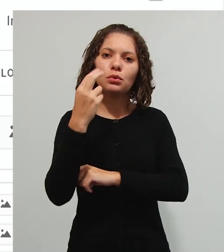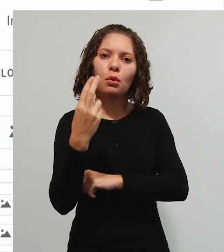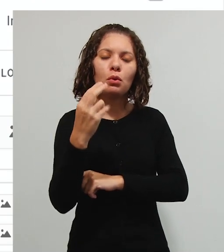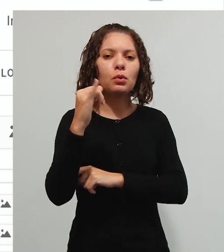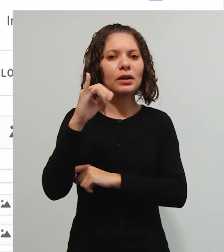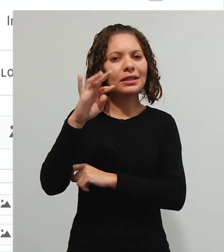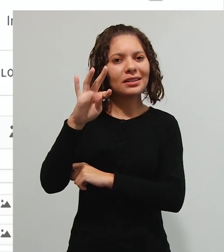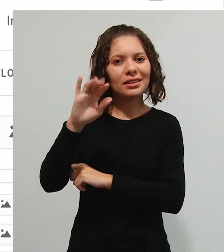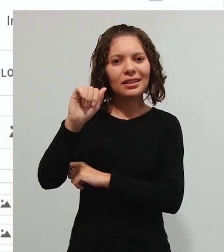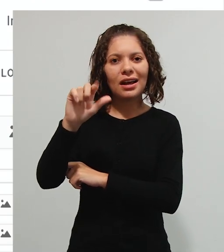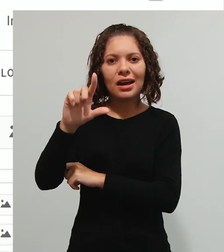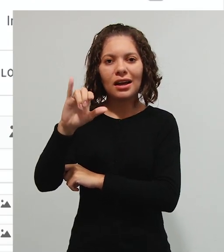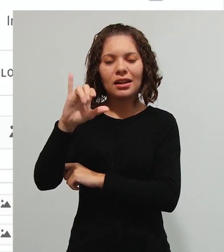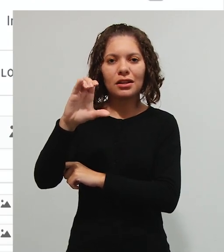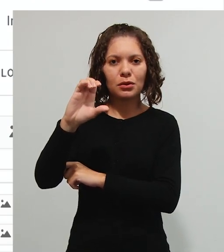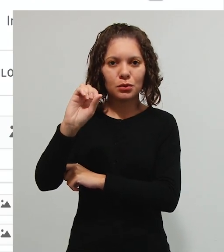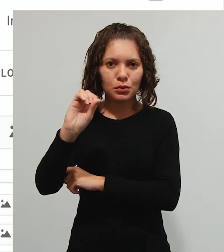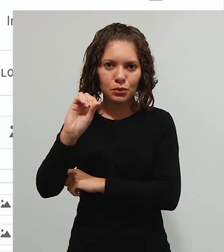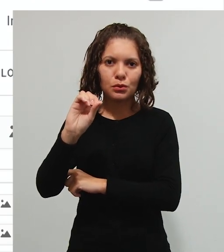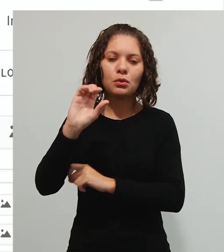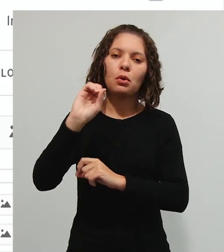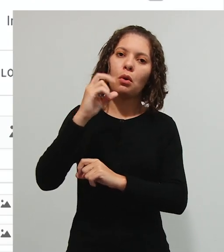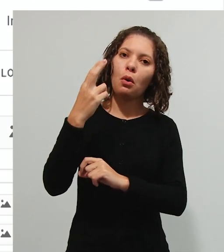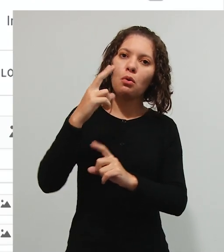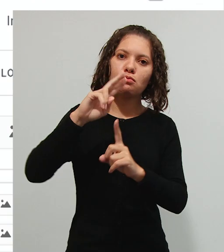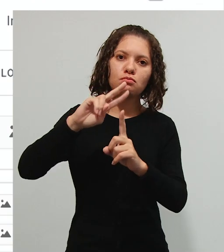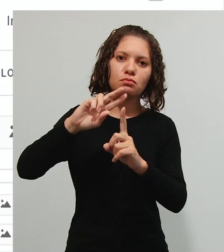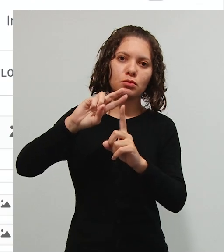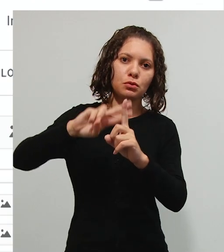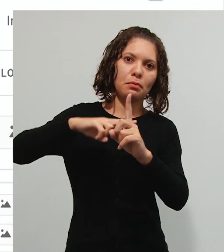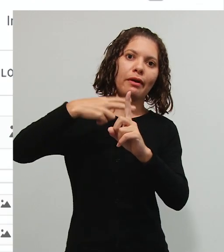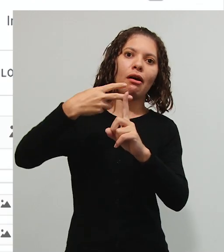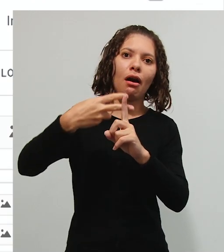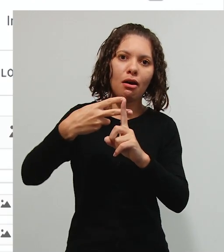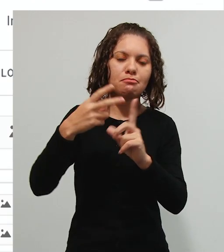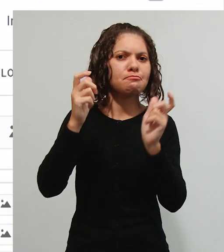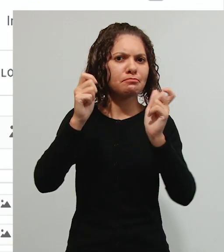mais opções, em que você tem vários outros